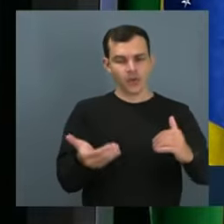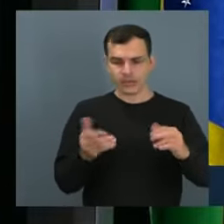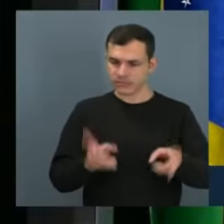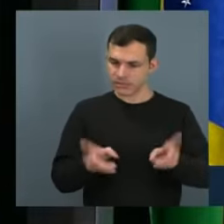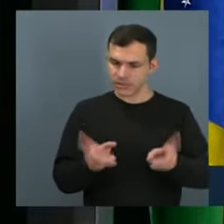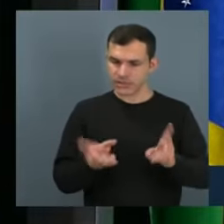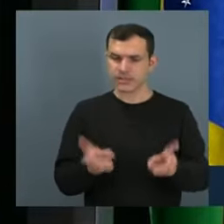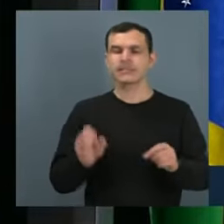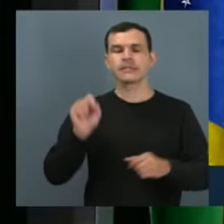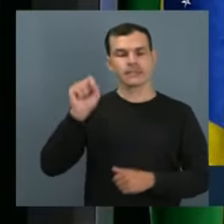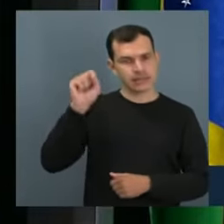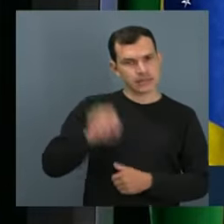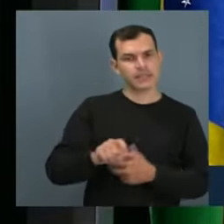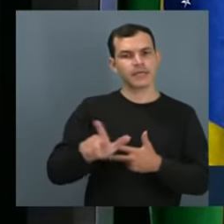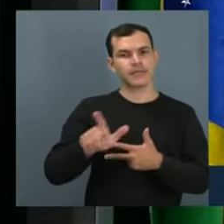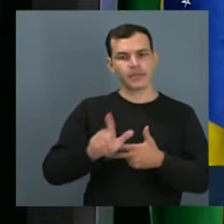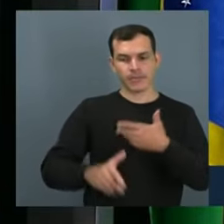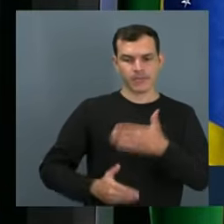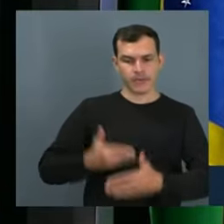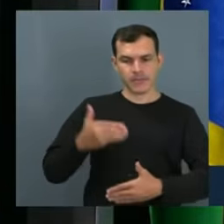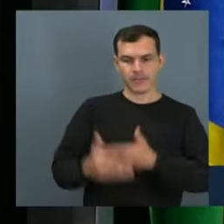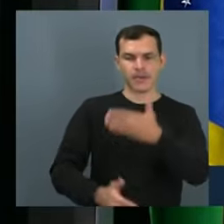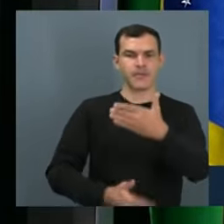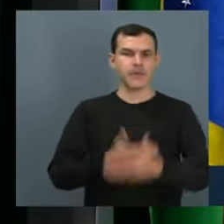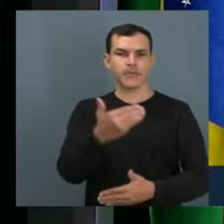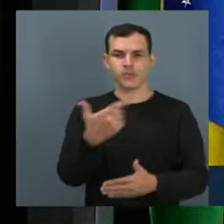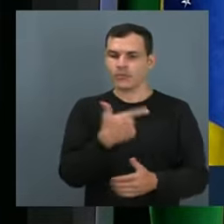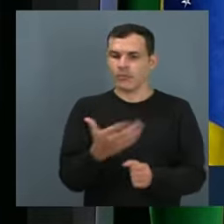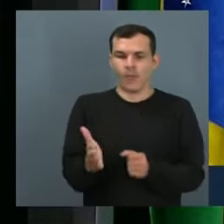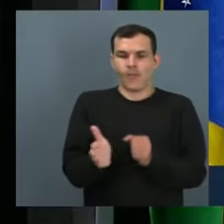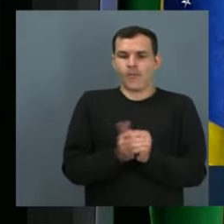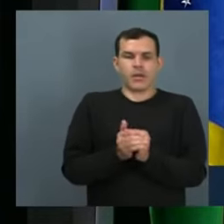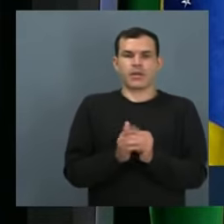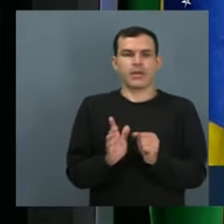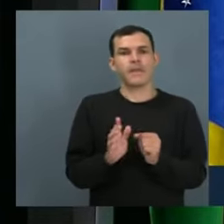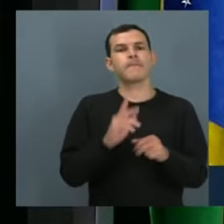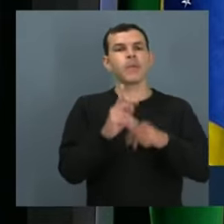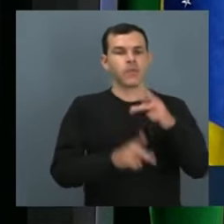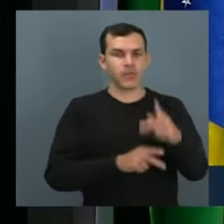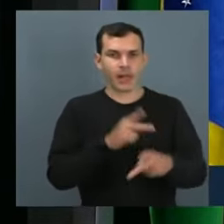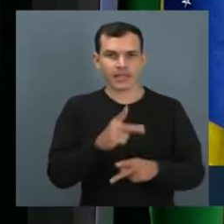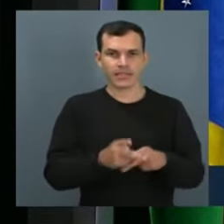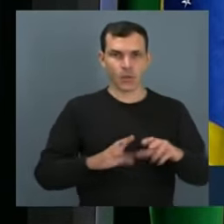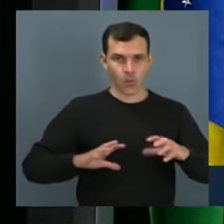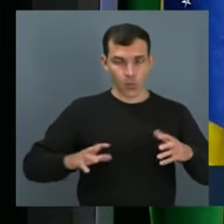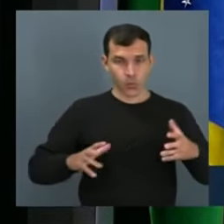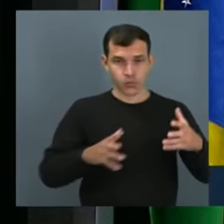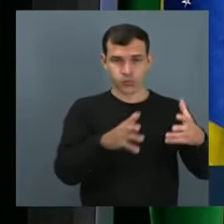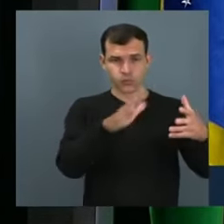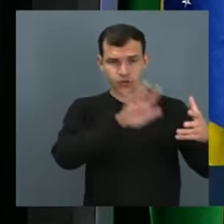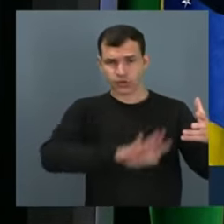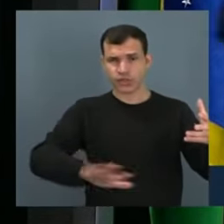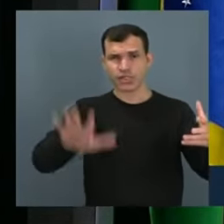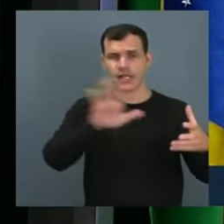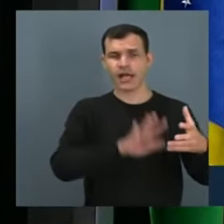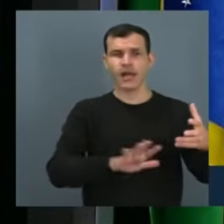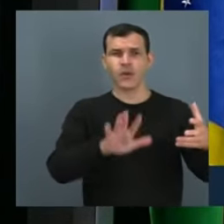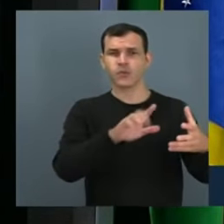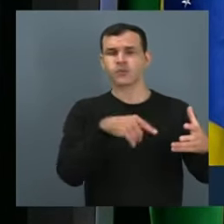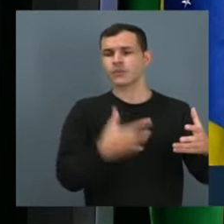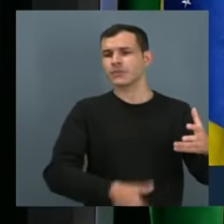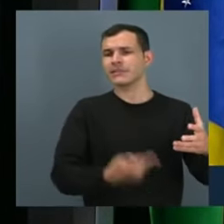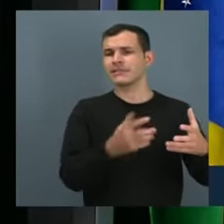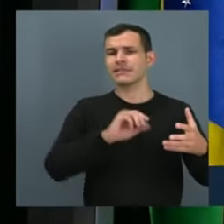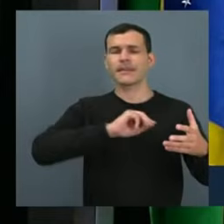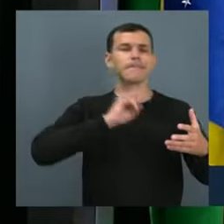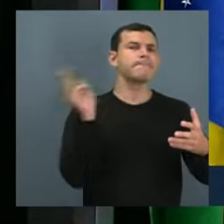em sintonia com mais de 80% da população que é contra a legalização do aborto. Semana passada mesmo nós aprovamos vários